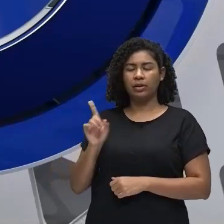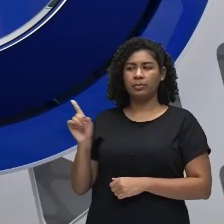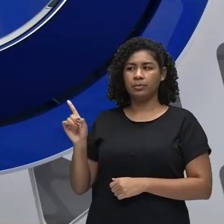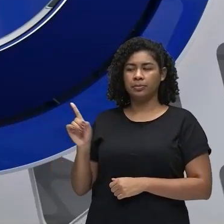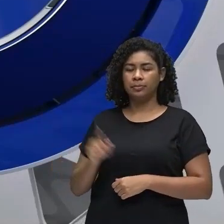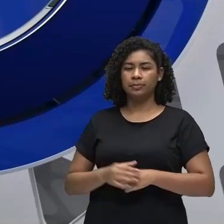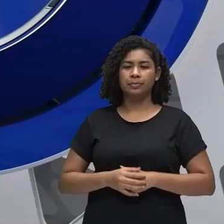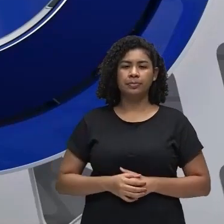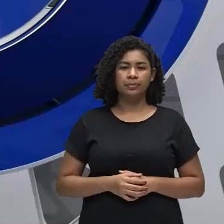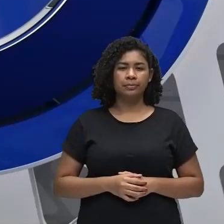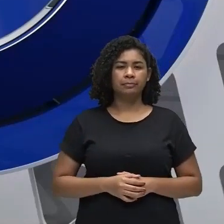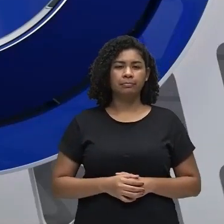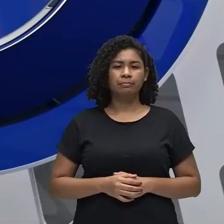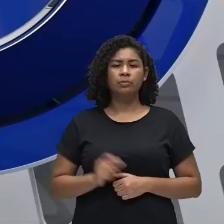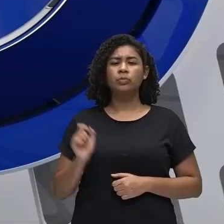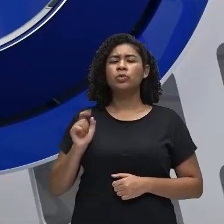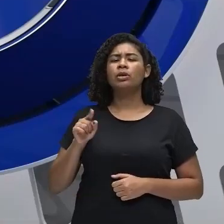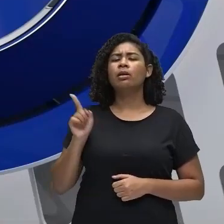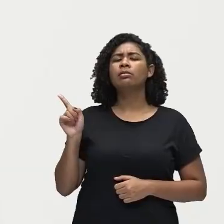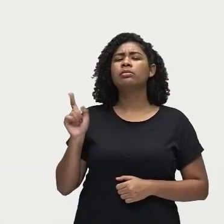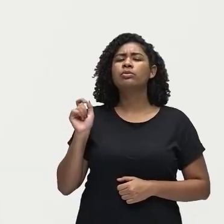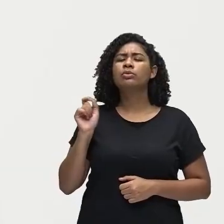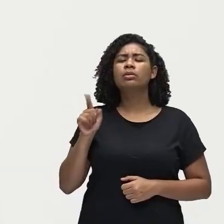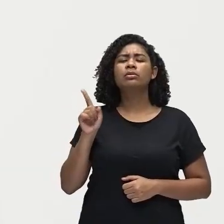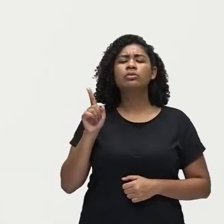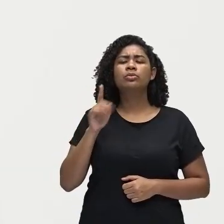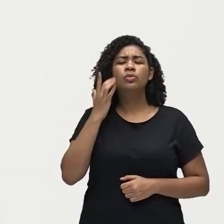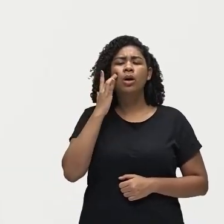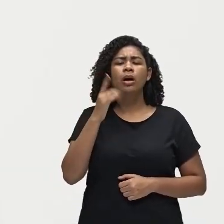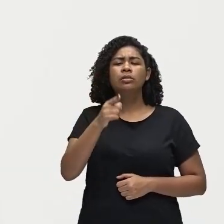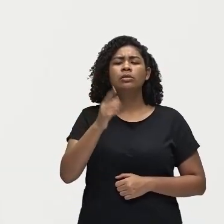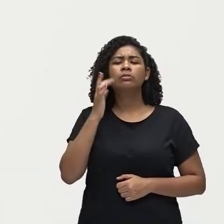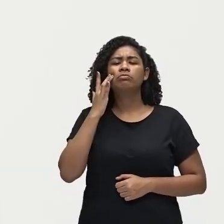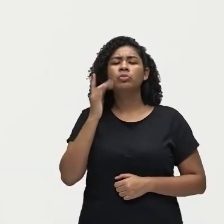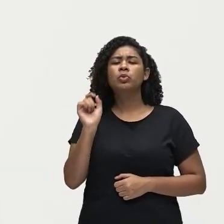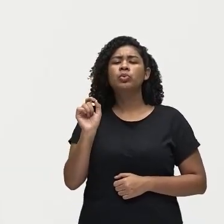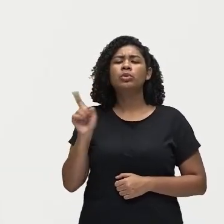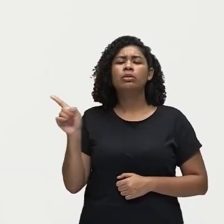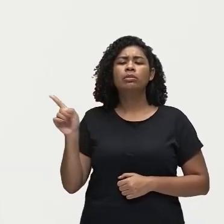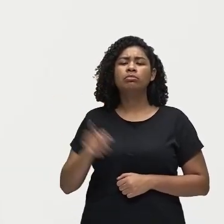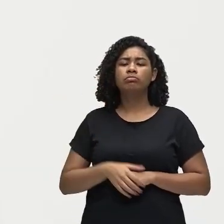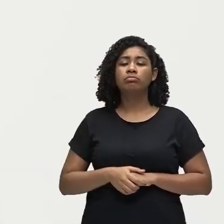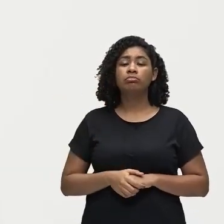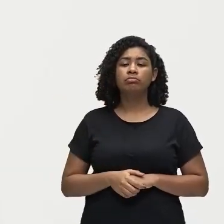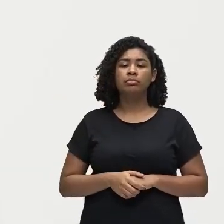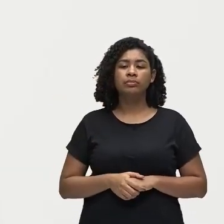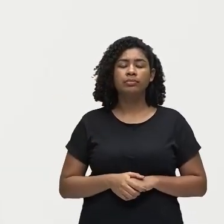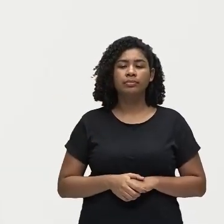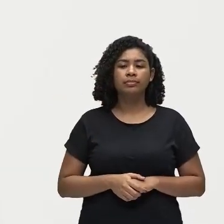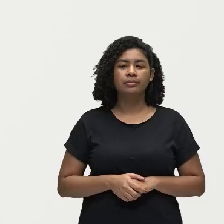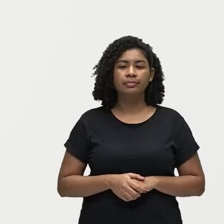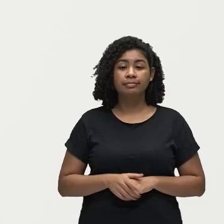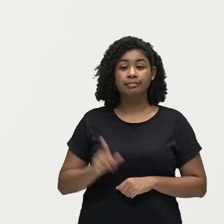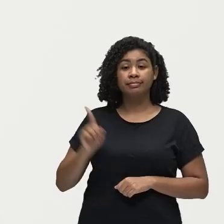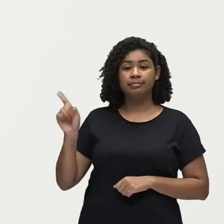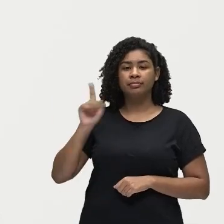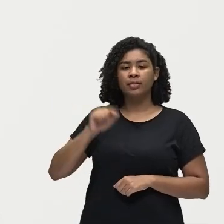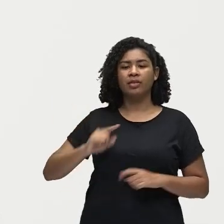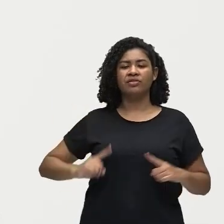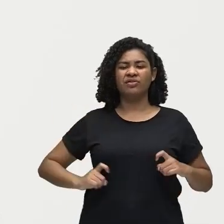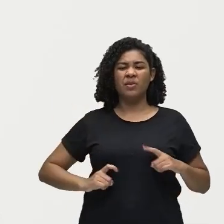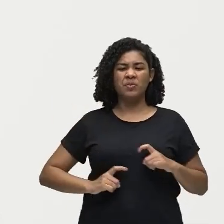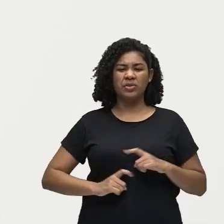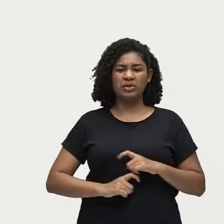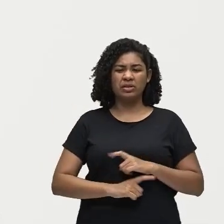para vocês, o que vocês acham que é isso aí que eu trouxe para vocês? Isso aí são